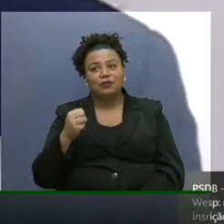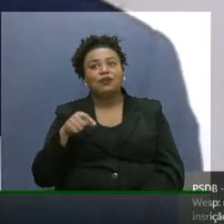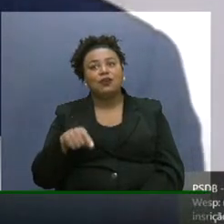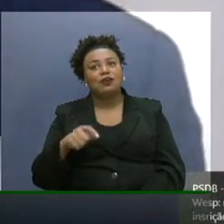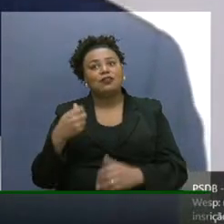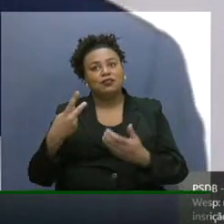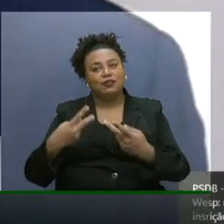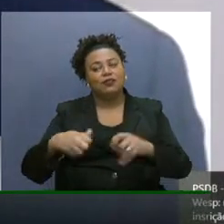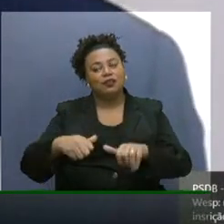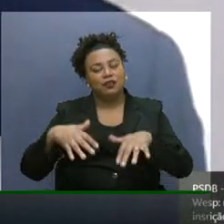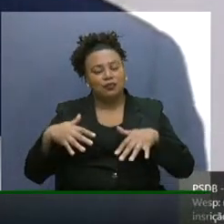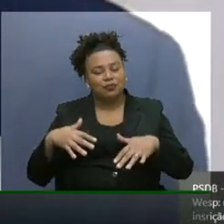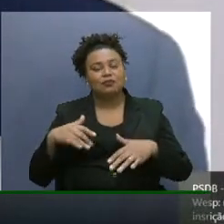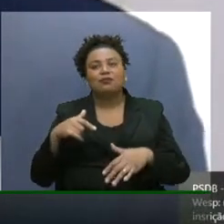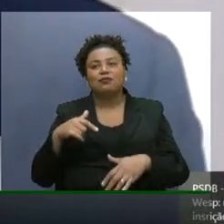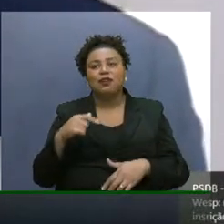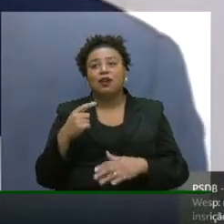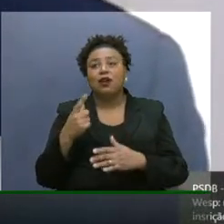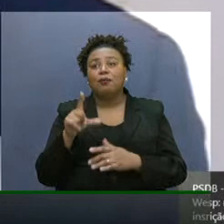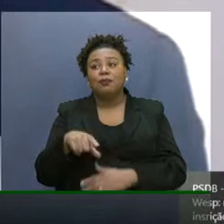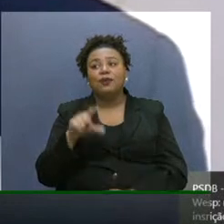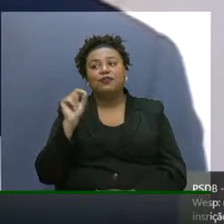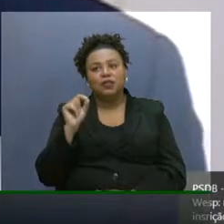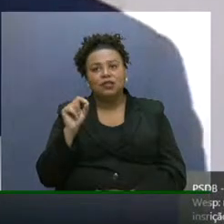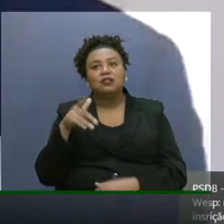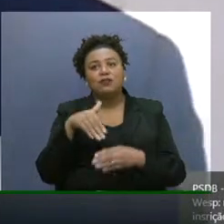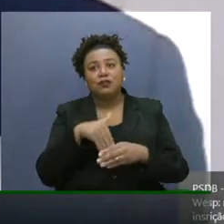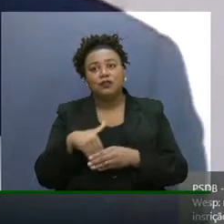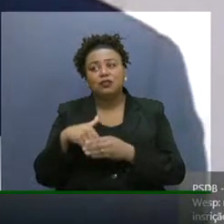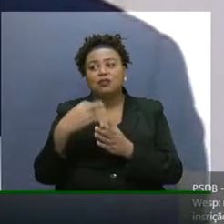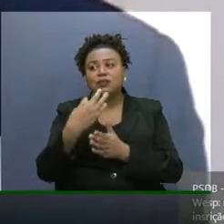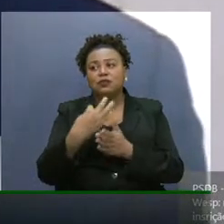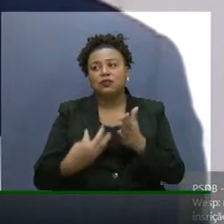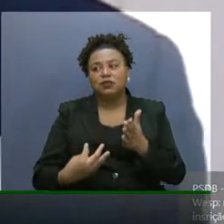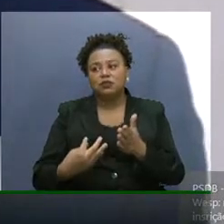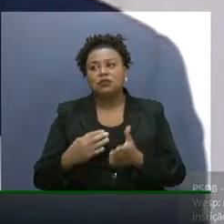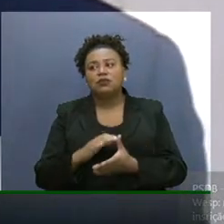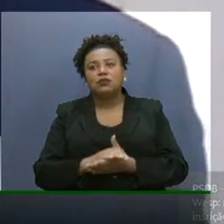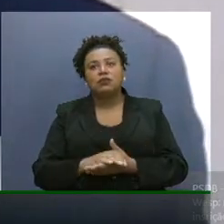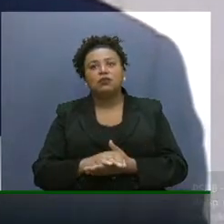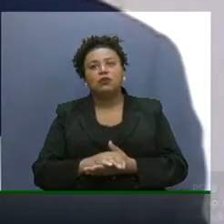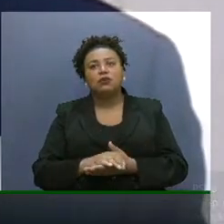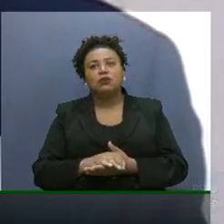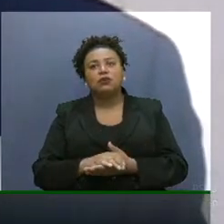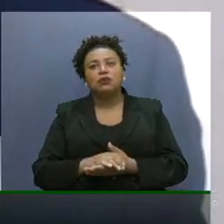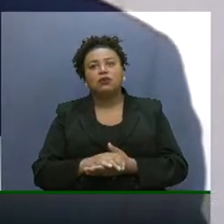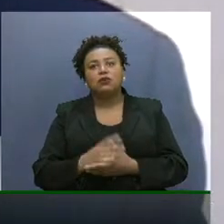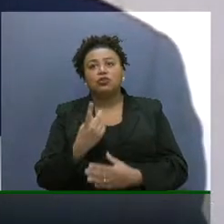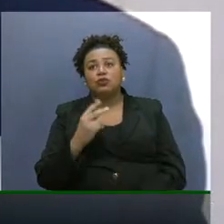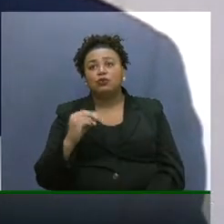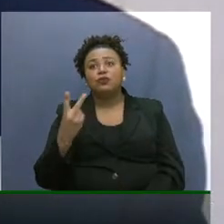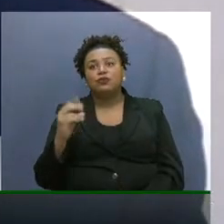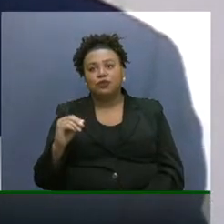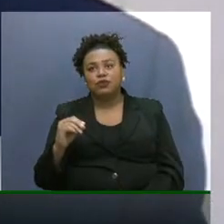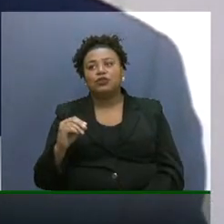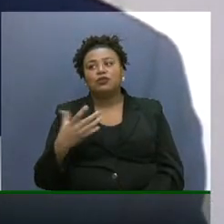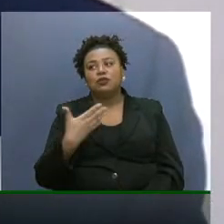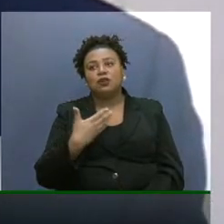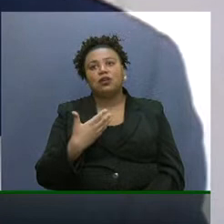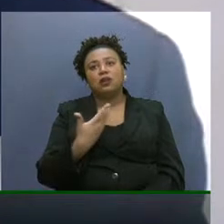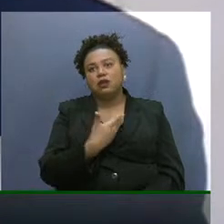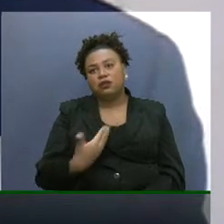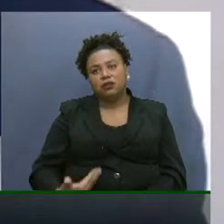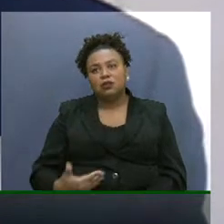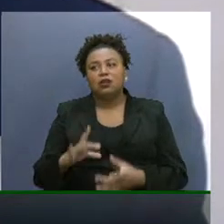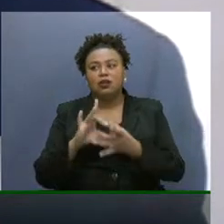Assembleia Legislativa do Estado, a preferência para a votação do texto do projeto de lei 191 de 2020 do Poder Executivo,